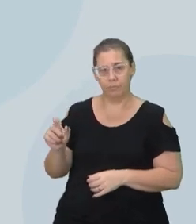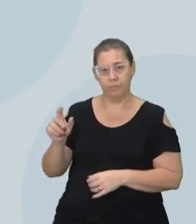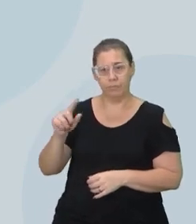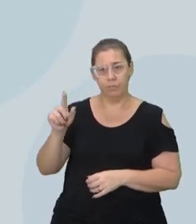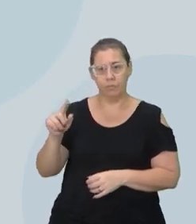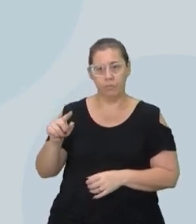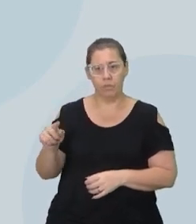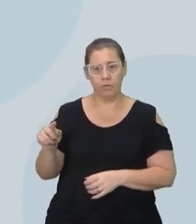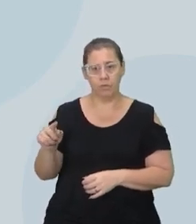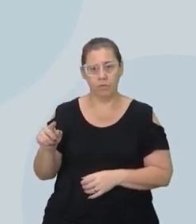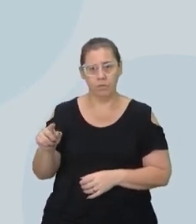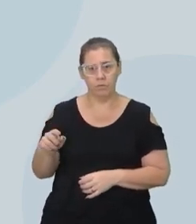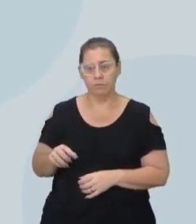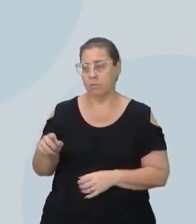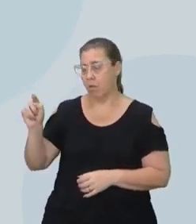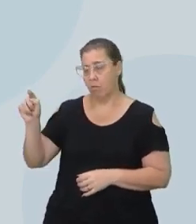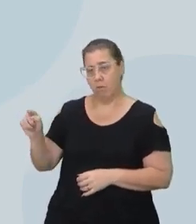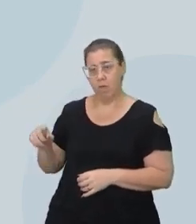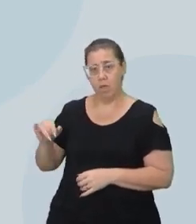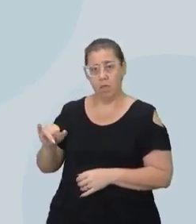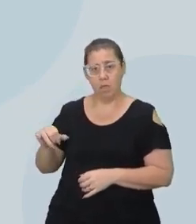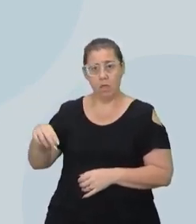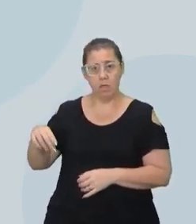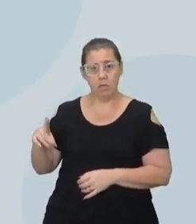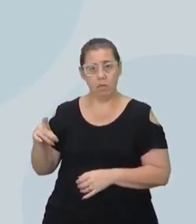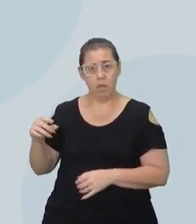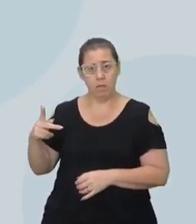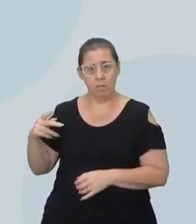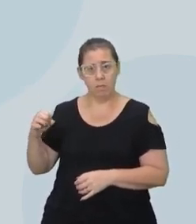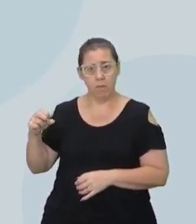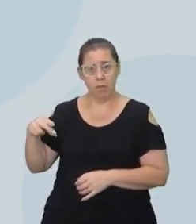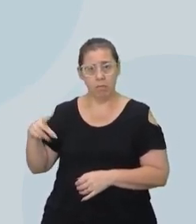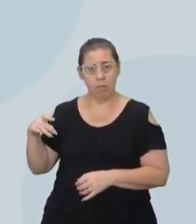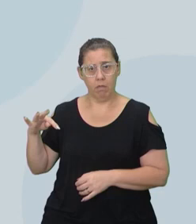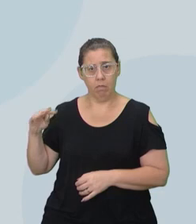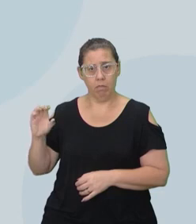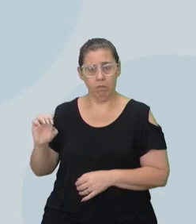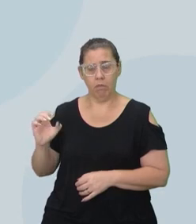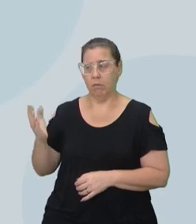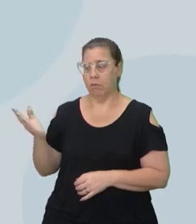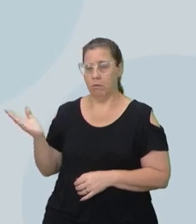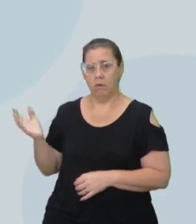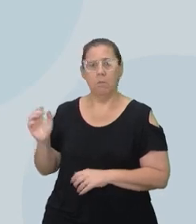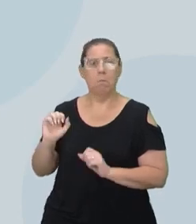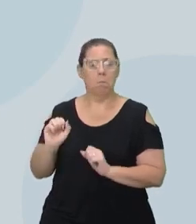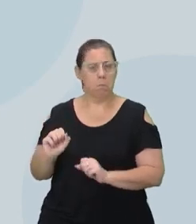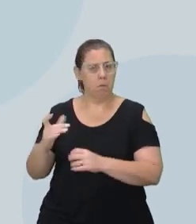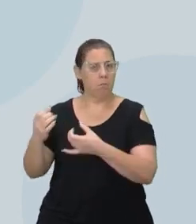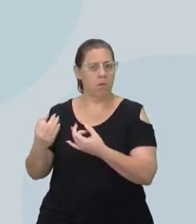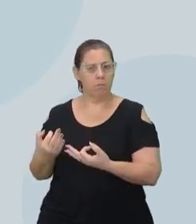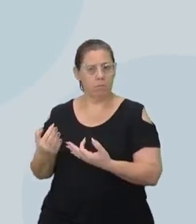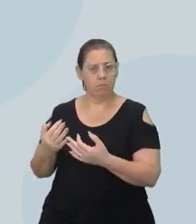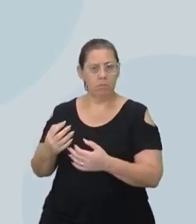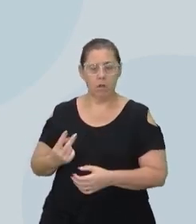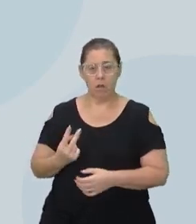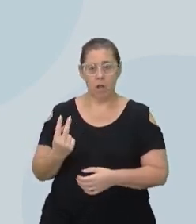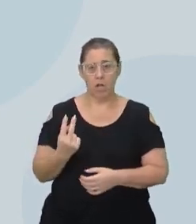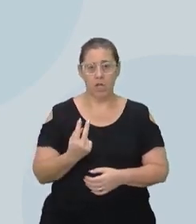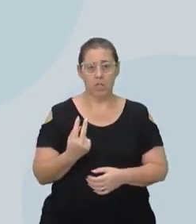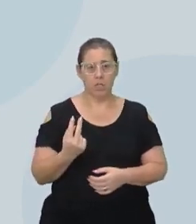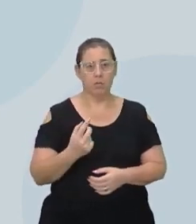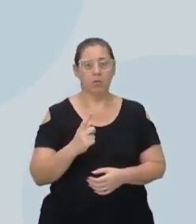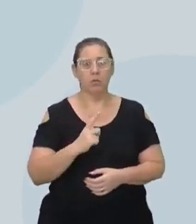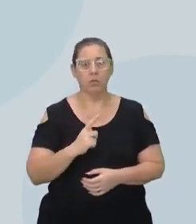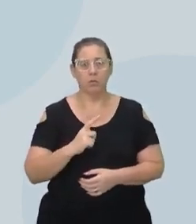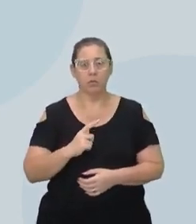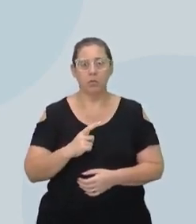o z, e aqui é o termo independente, a gente Pode dizer aí que essa segunda linha, a gente tem